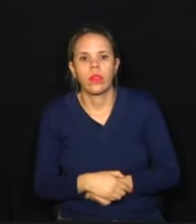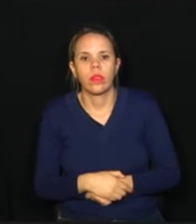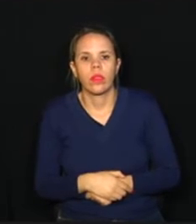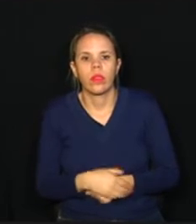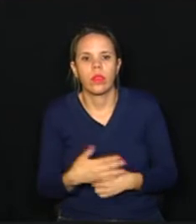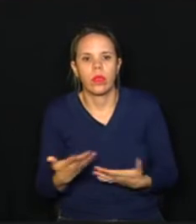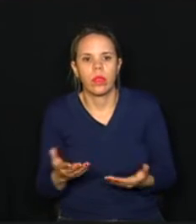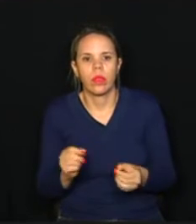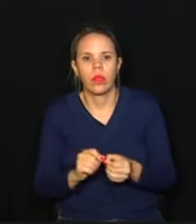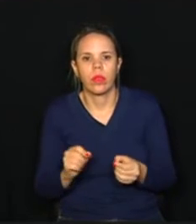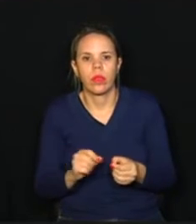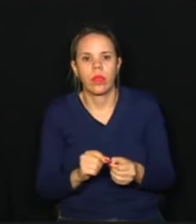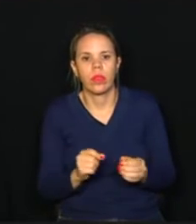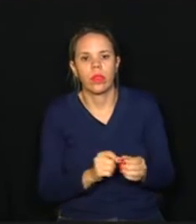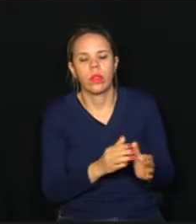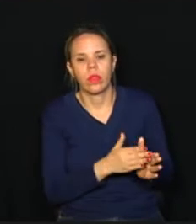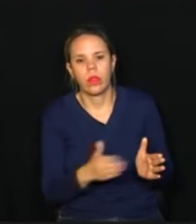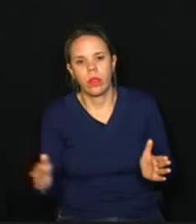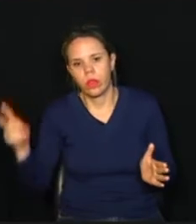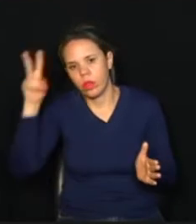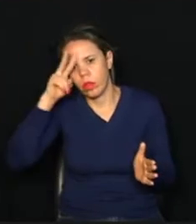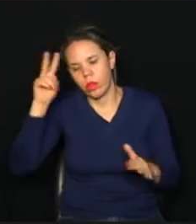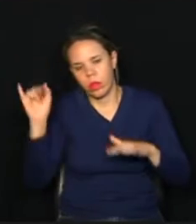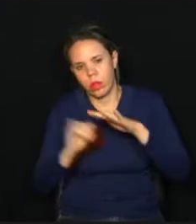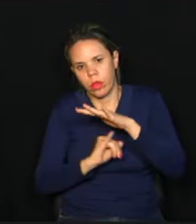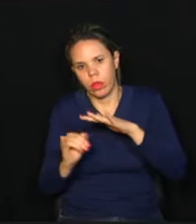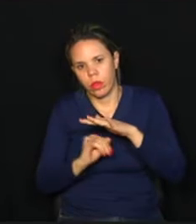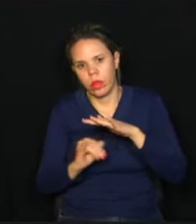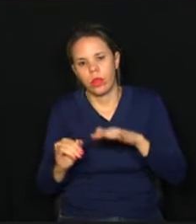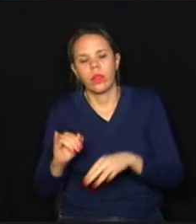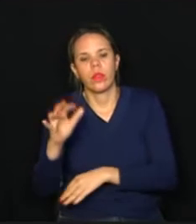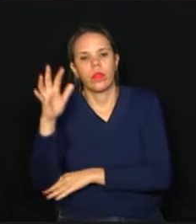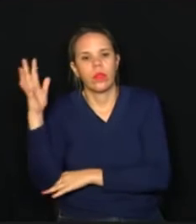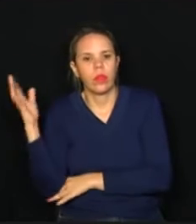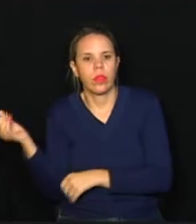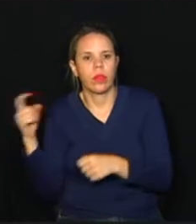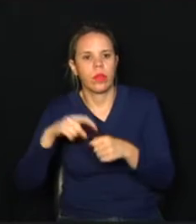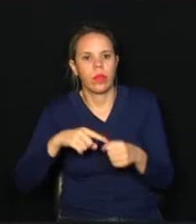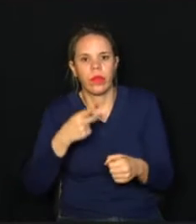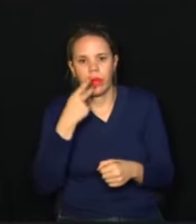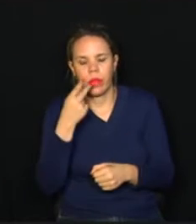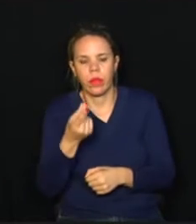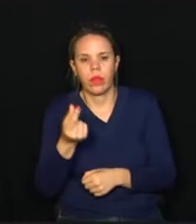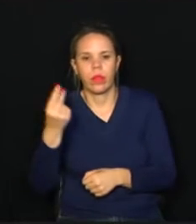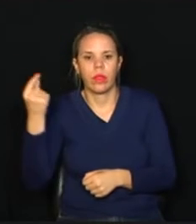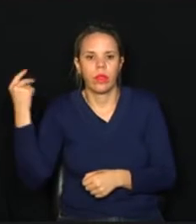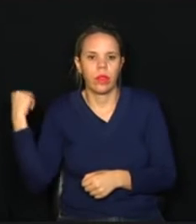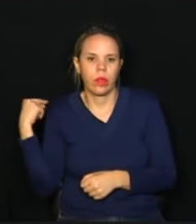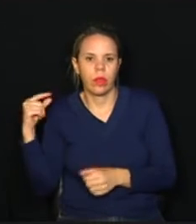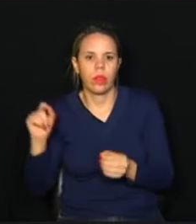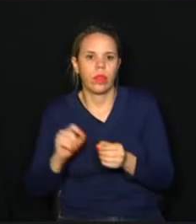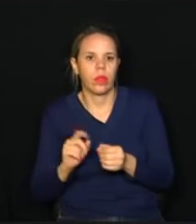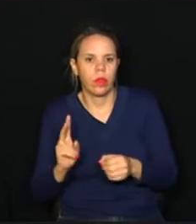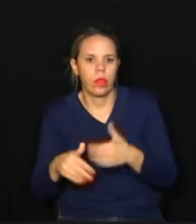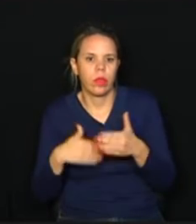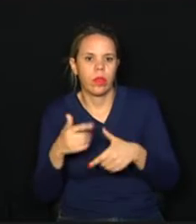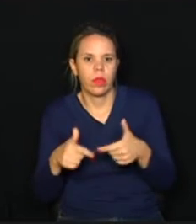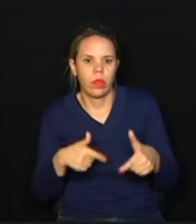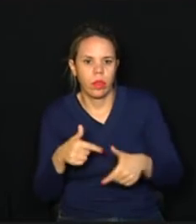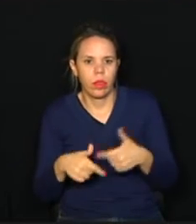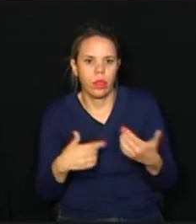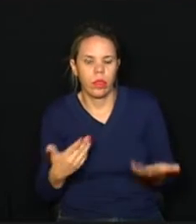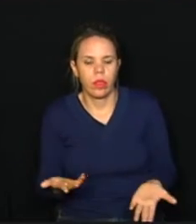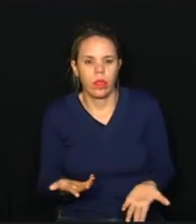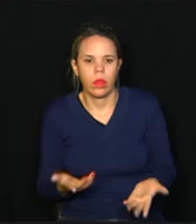Isso foi feito ao longo da história do Instituto Florestal, mas, volto a dizer, há muito tempo vem sendo feito esse trabalho